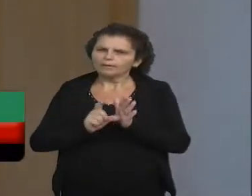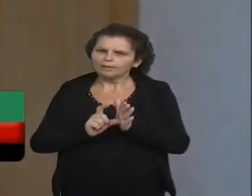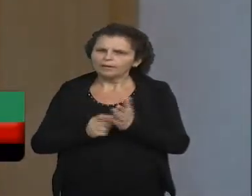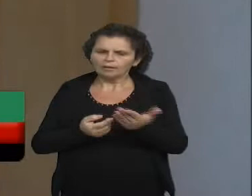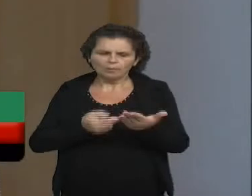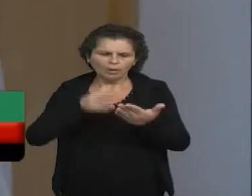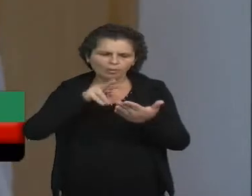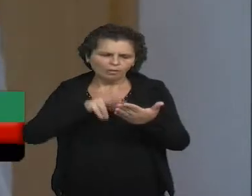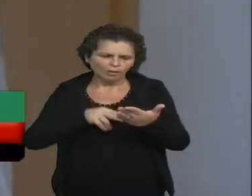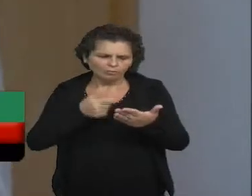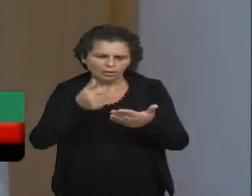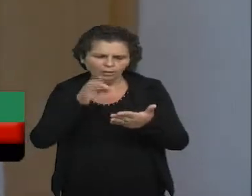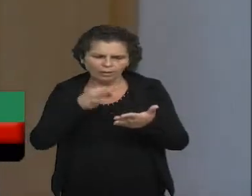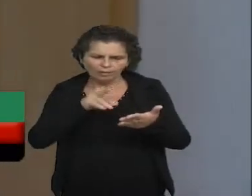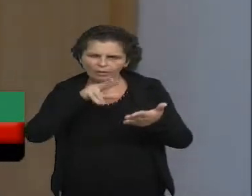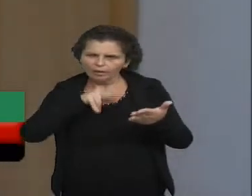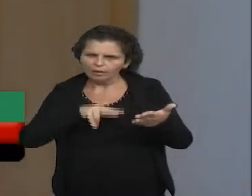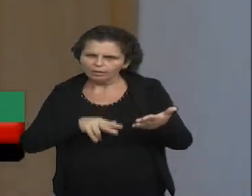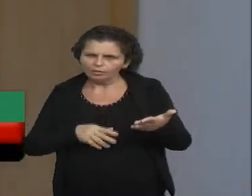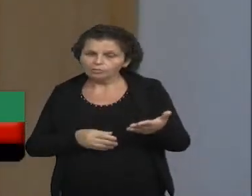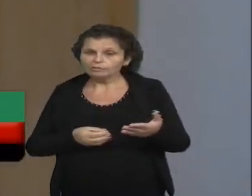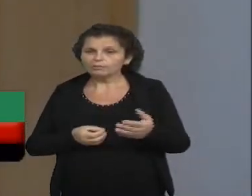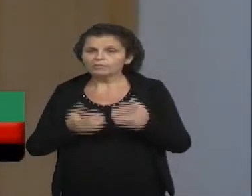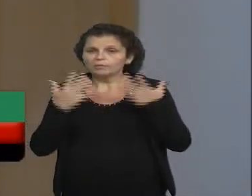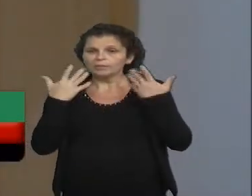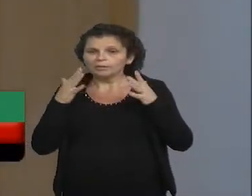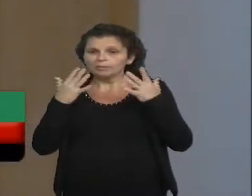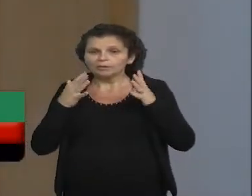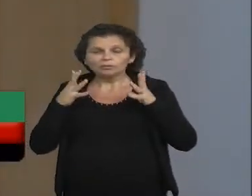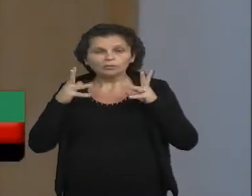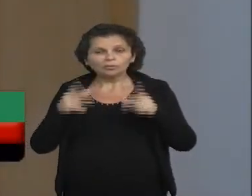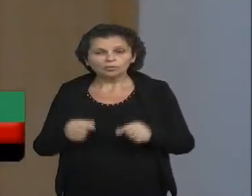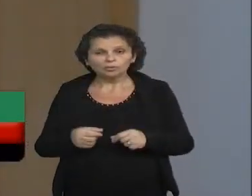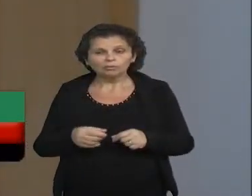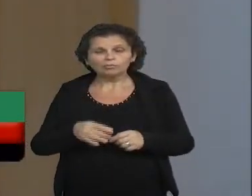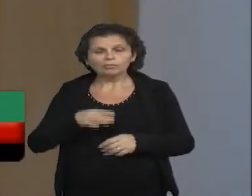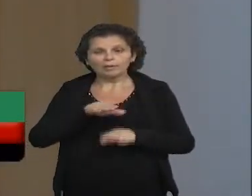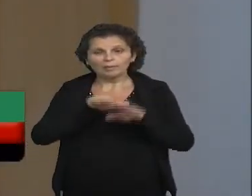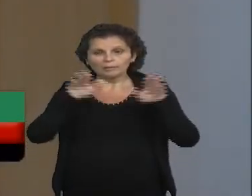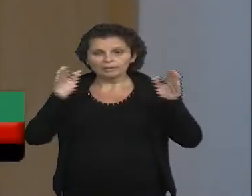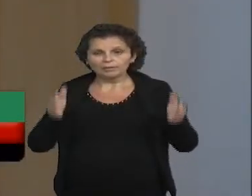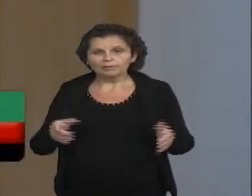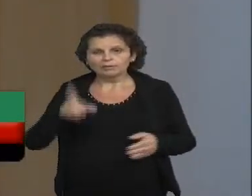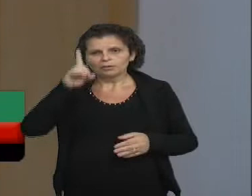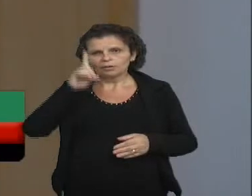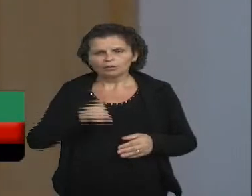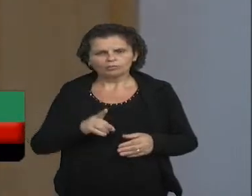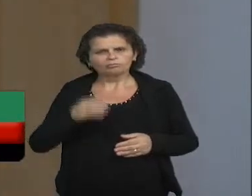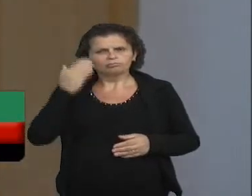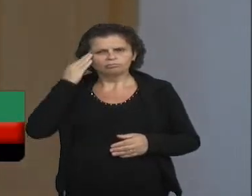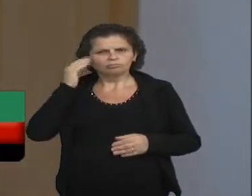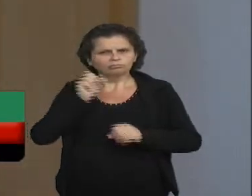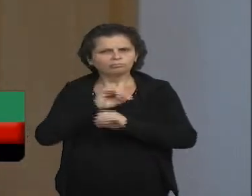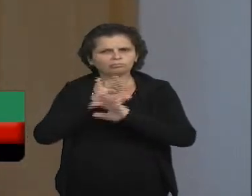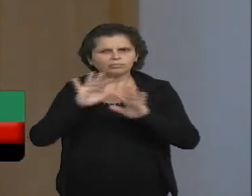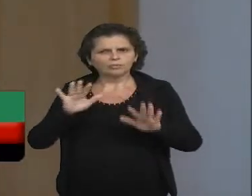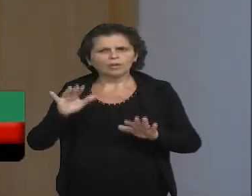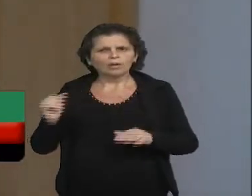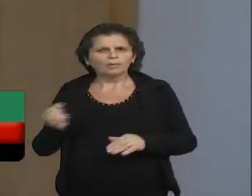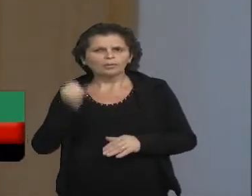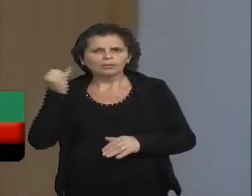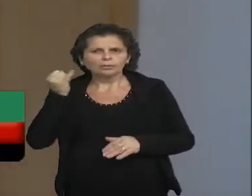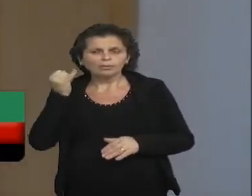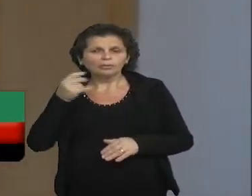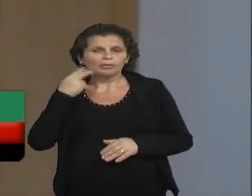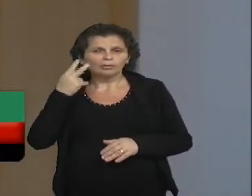antecedência para a gente poder fazer. Então, parabenizar aí a todos os integrantes da mesa diretora, né, que entenderam dessa necessidade. É importante mesmo, como